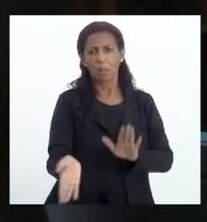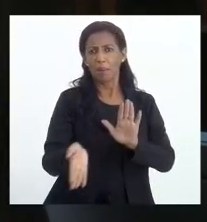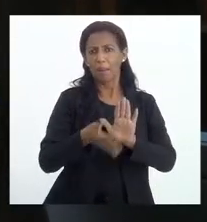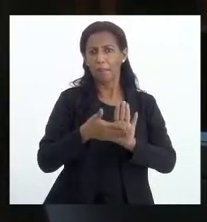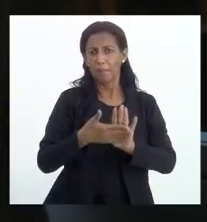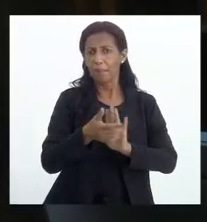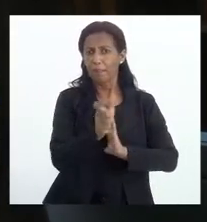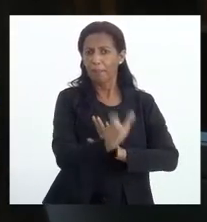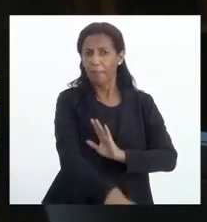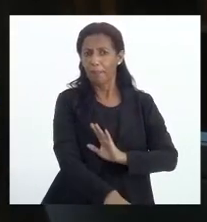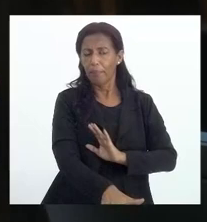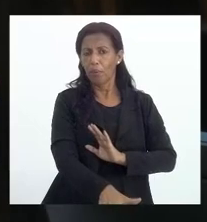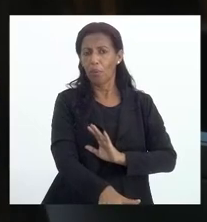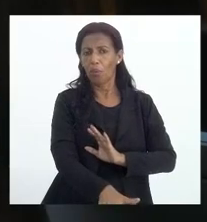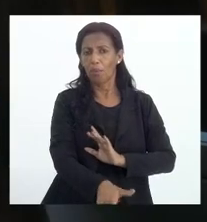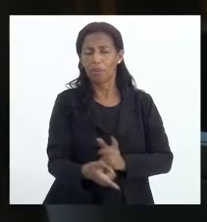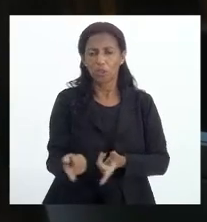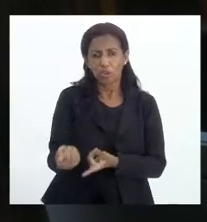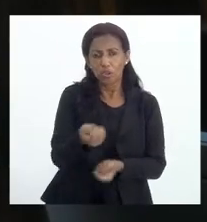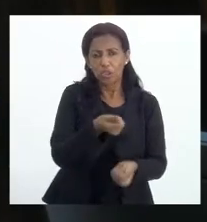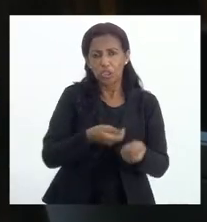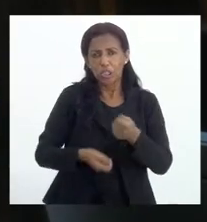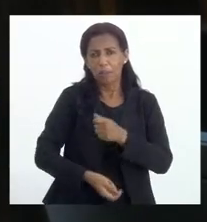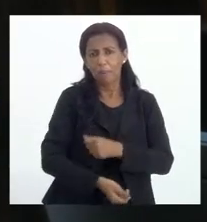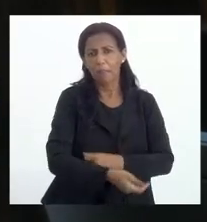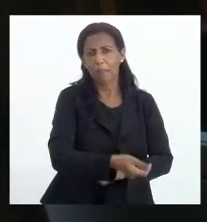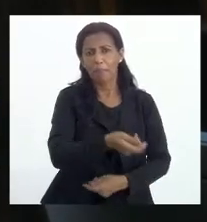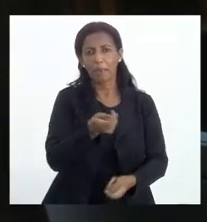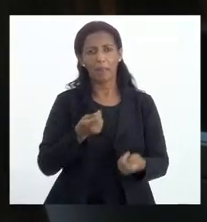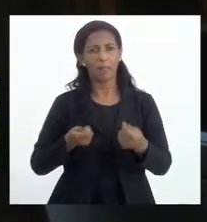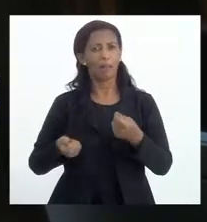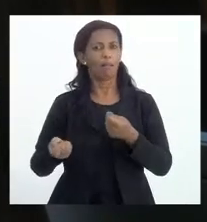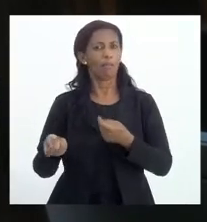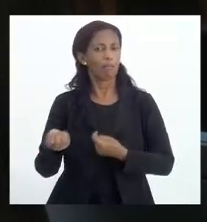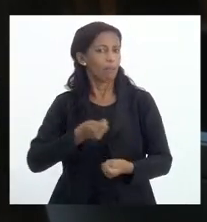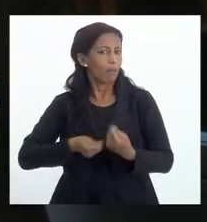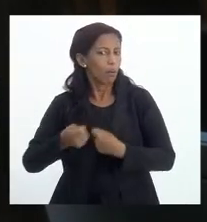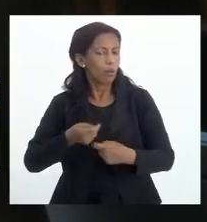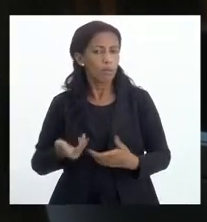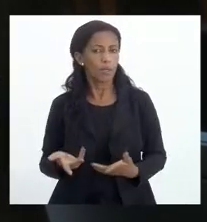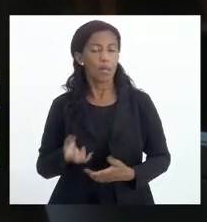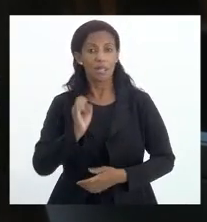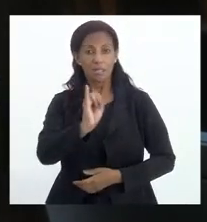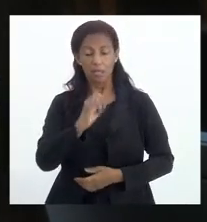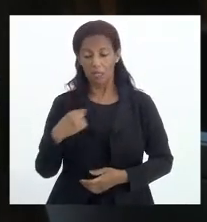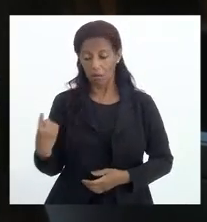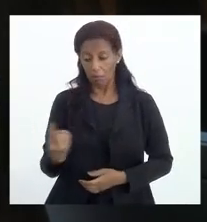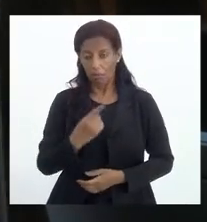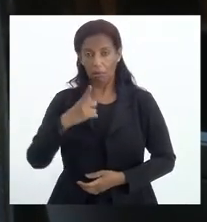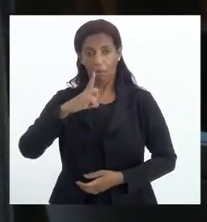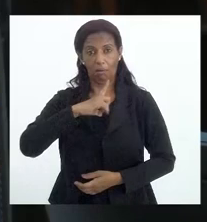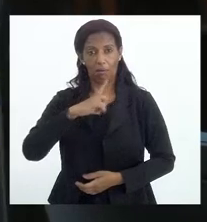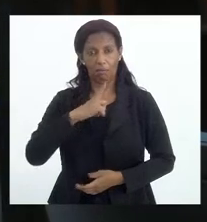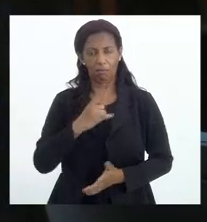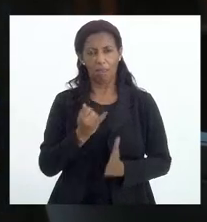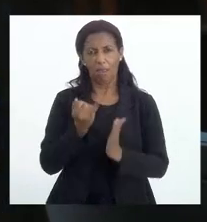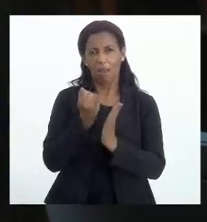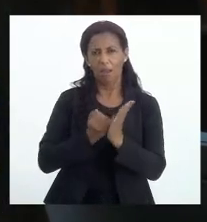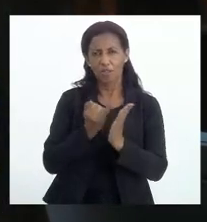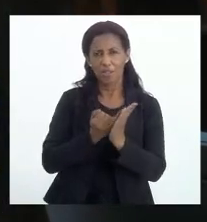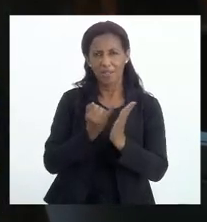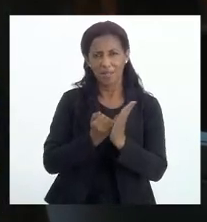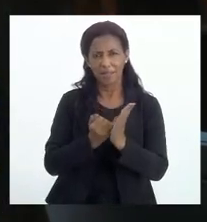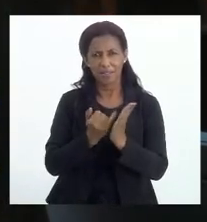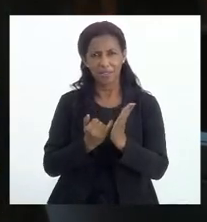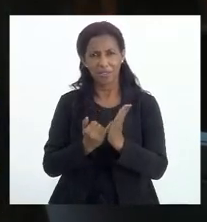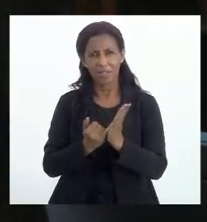própria indução de dinheiro na economia. Ora, se a gente tem as receitas